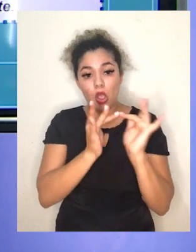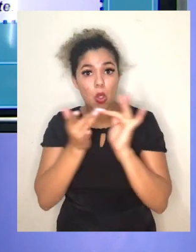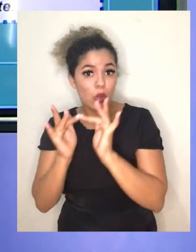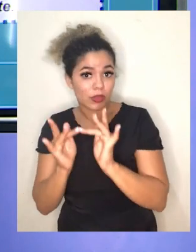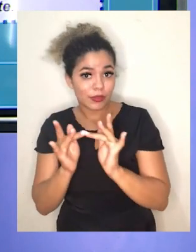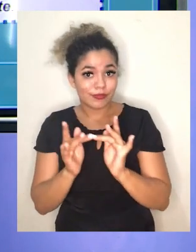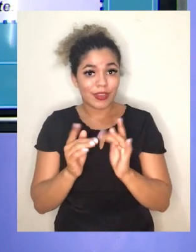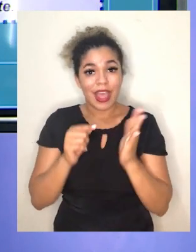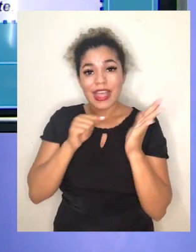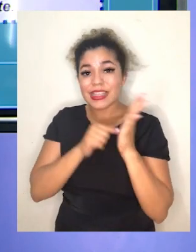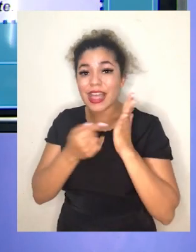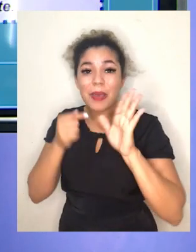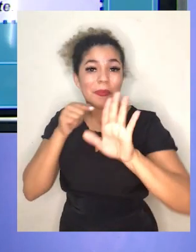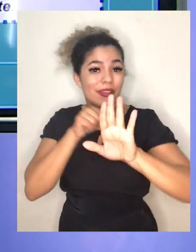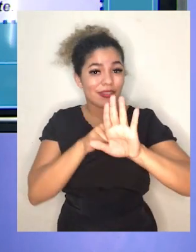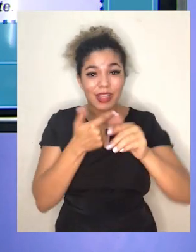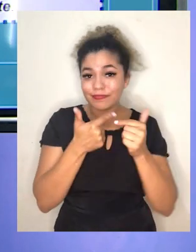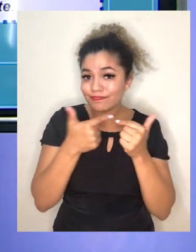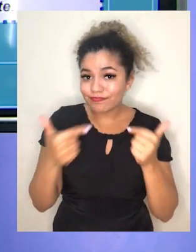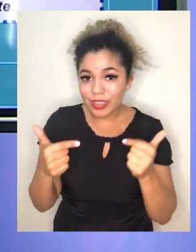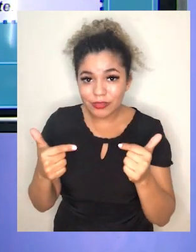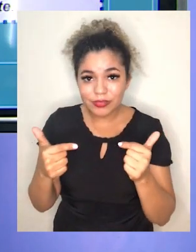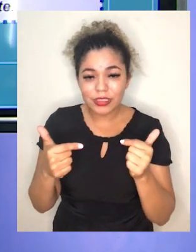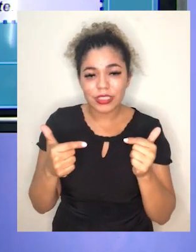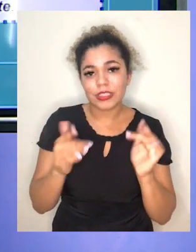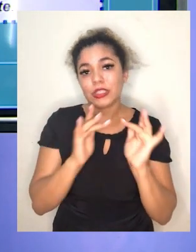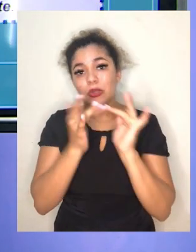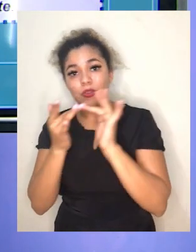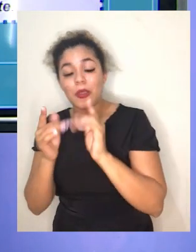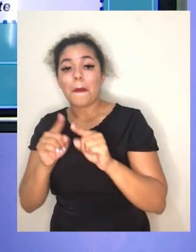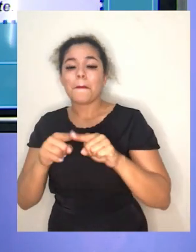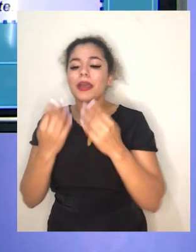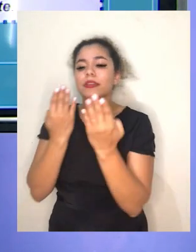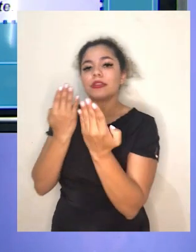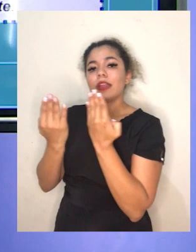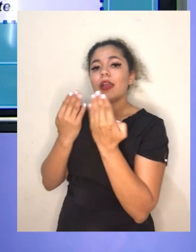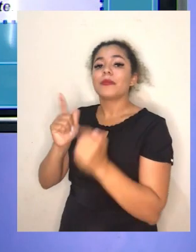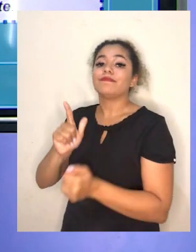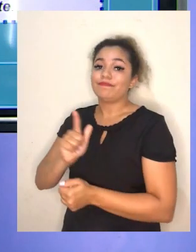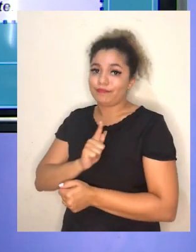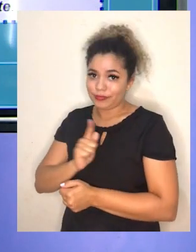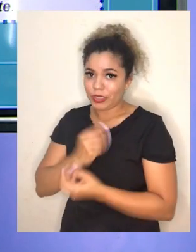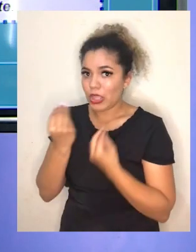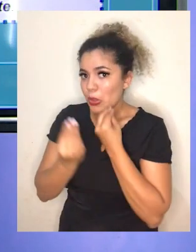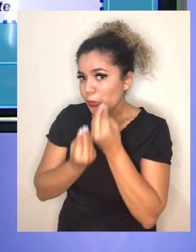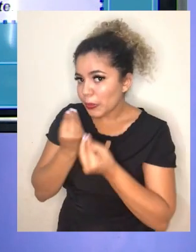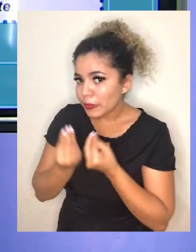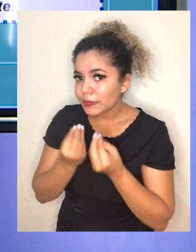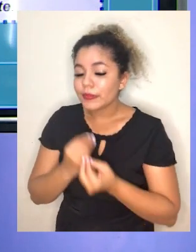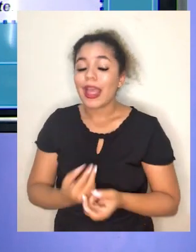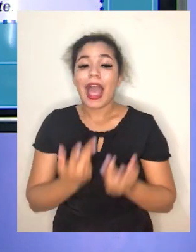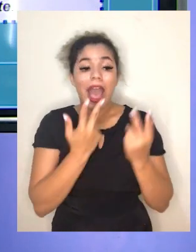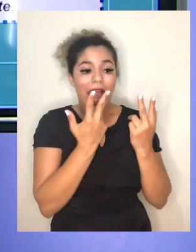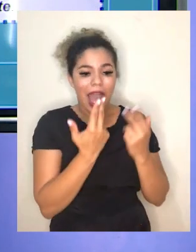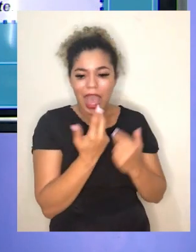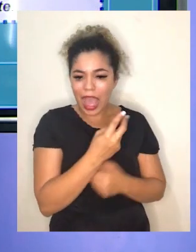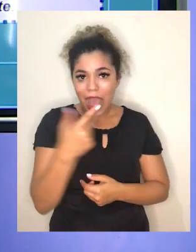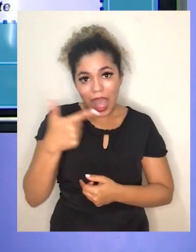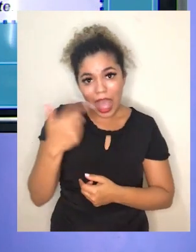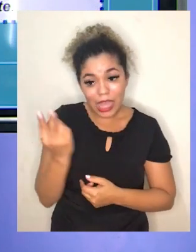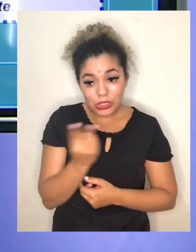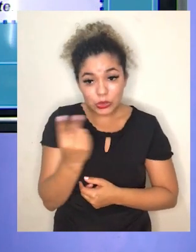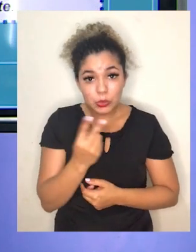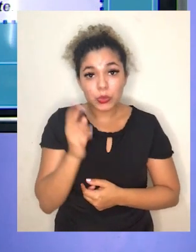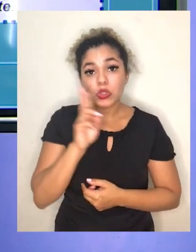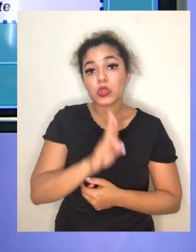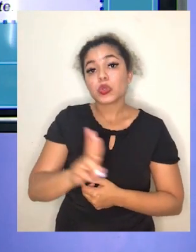conectivo. Na metáfora, esse conectivo não existe. E na comparação, ele existe. Ambas